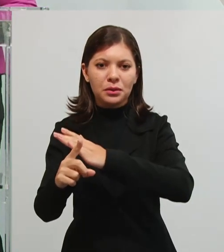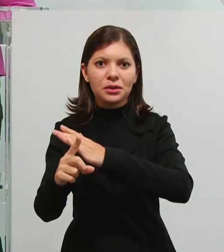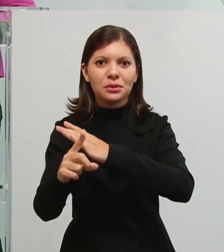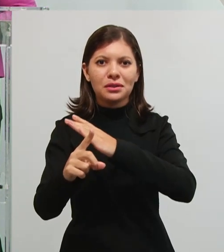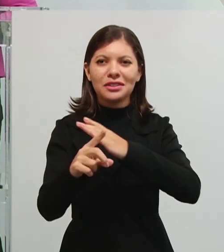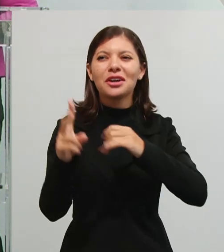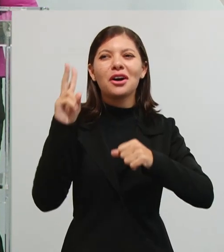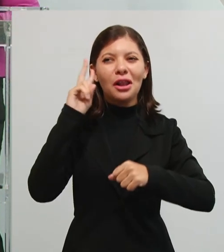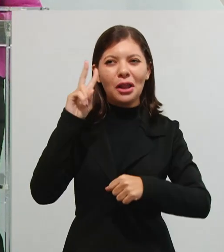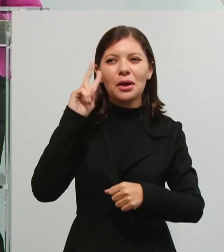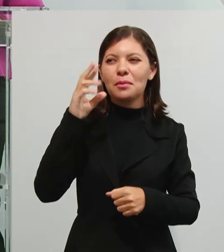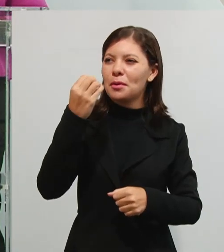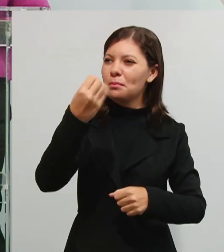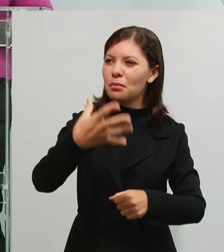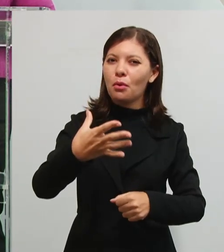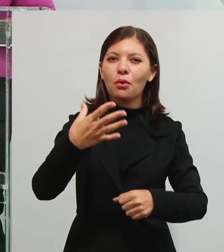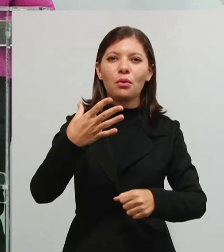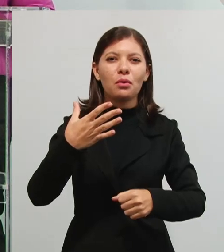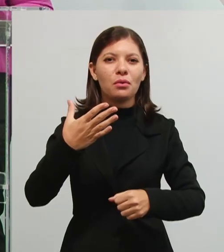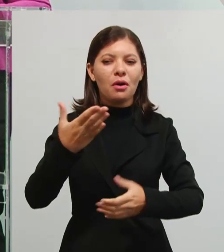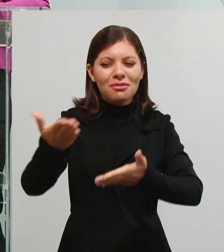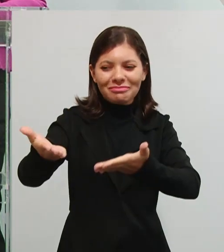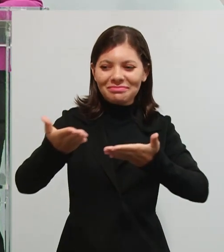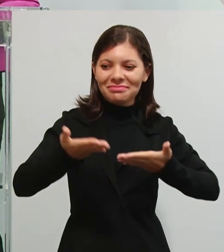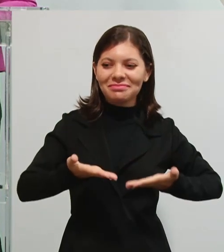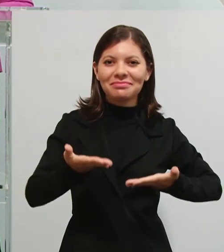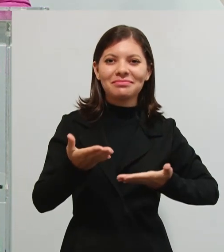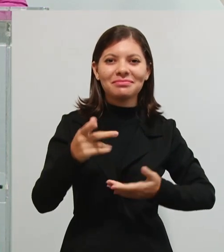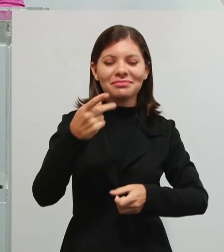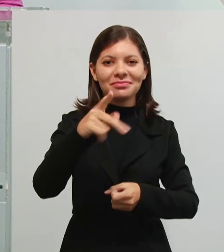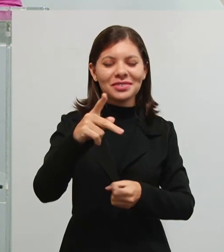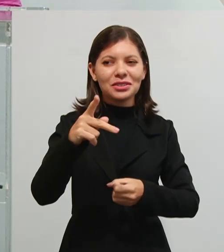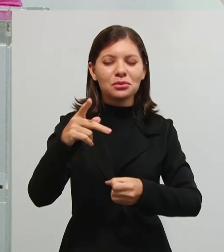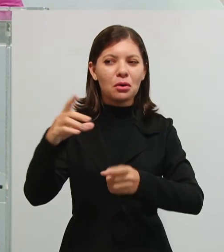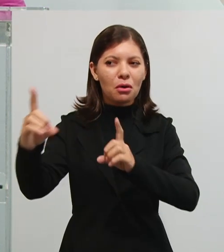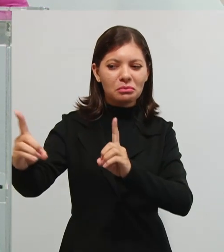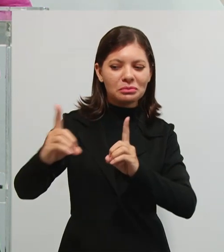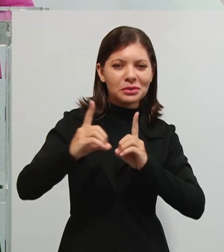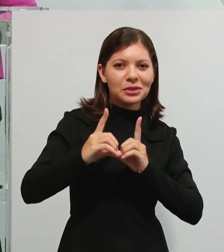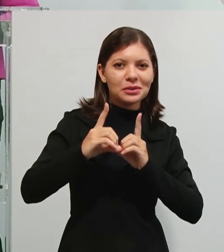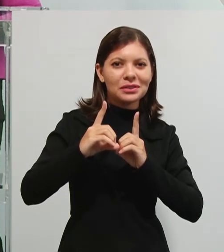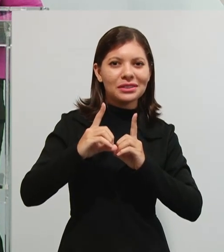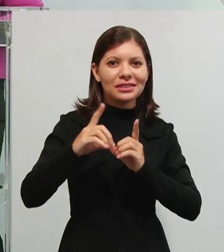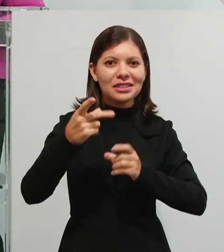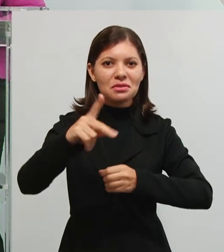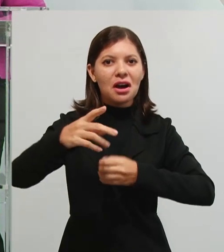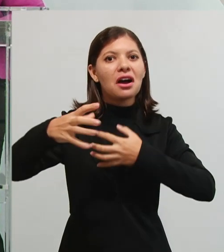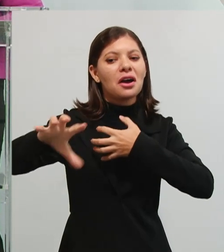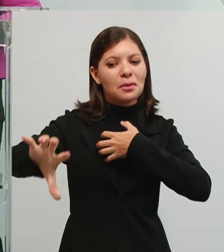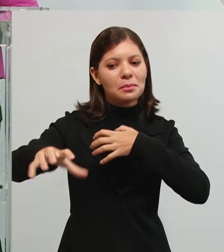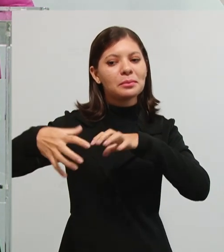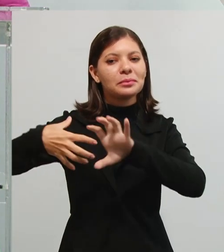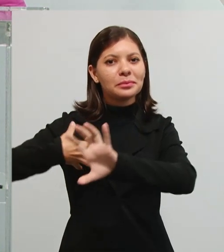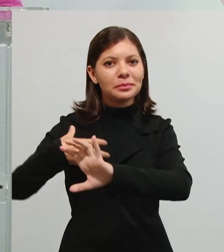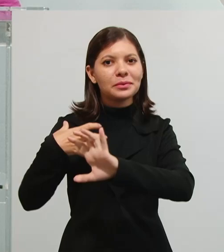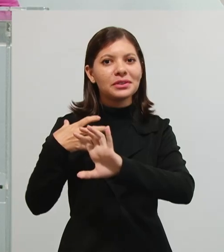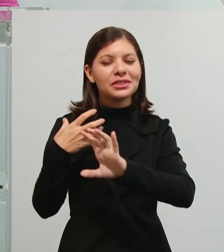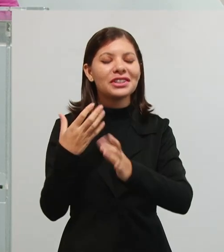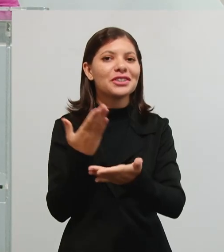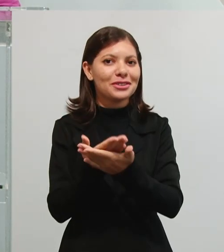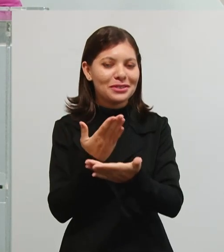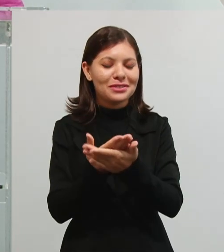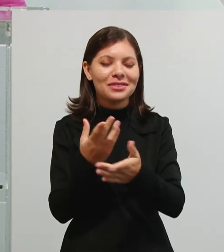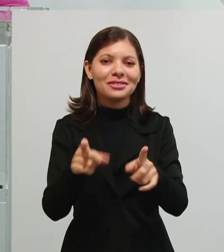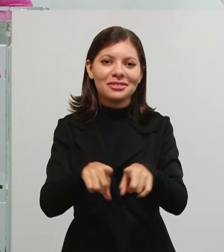sempre do seu atendimento, da sua cordialidade, da sua recepção, da sua empatia. Nós vimos esse termo